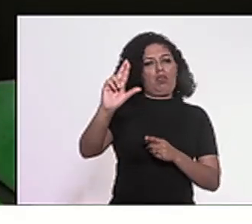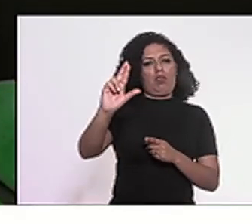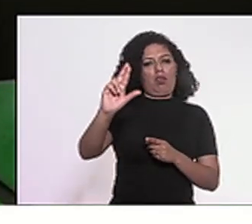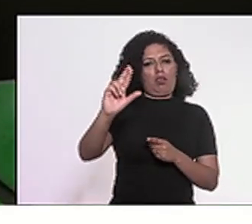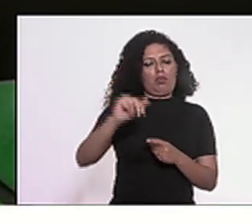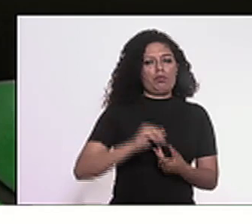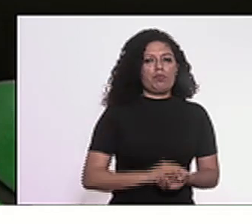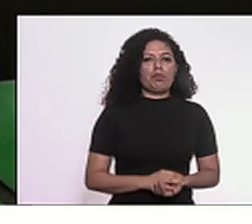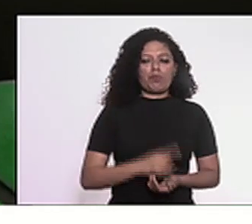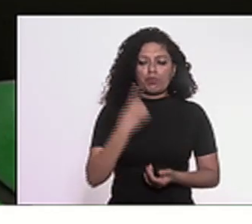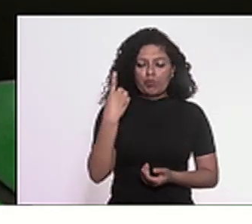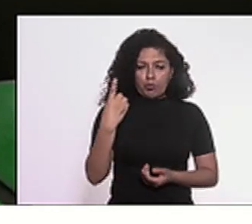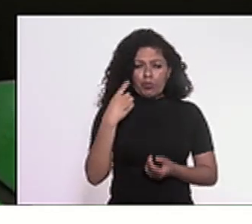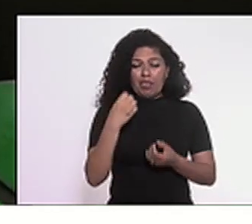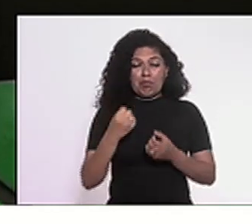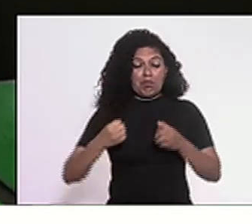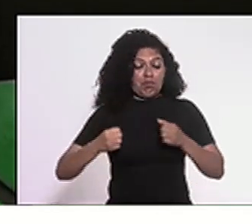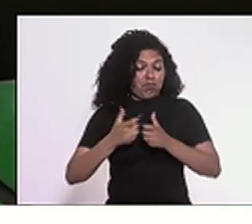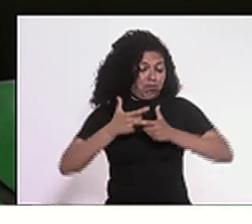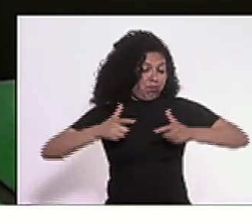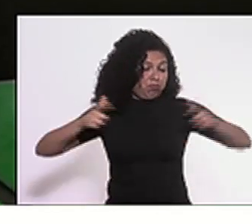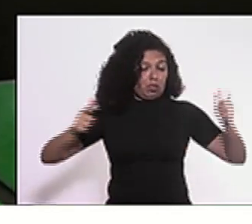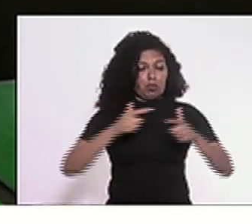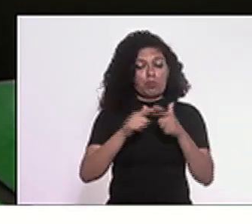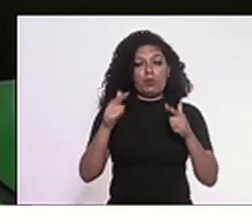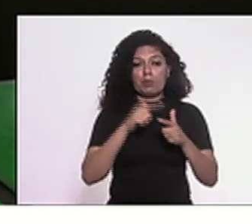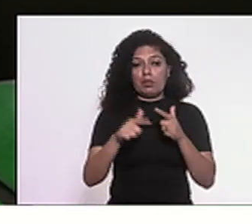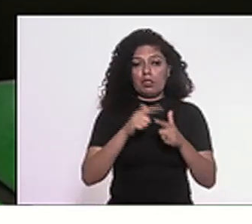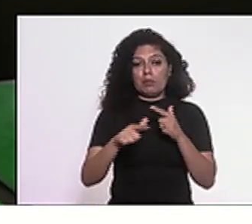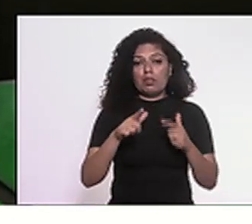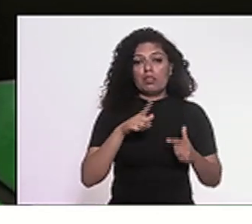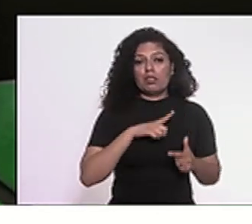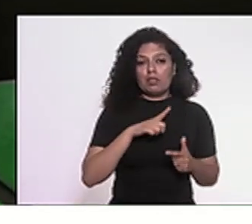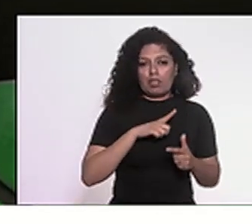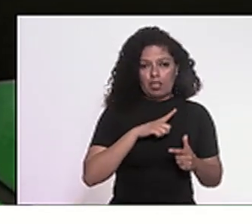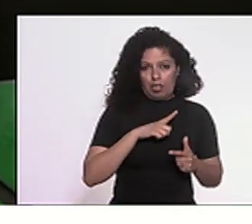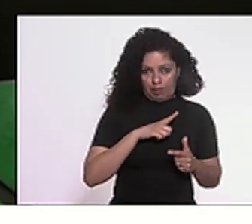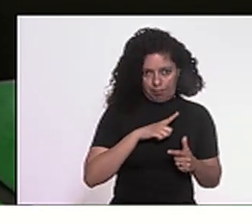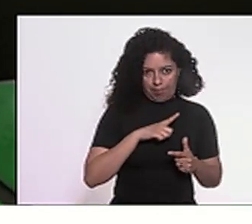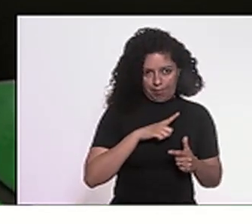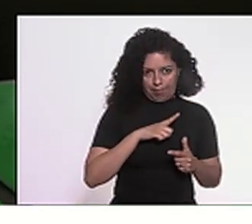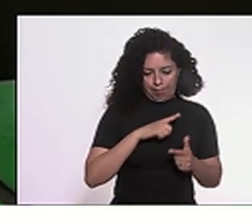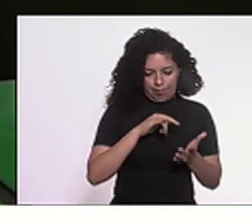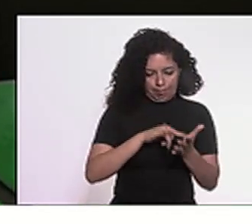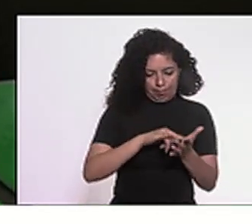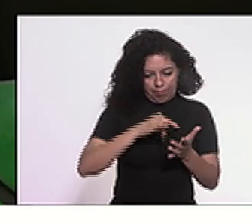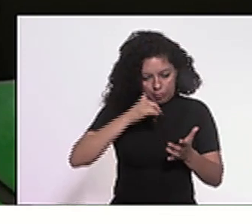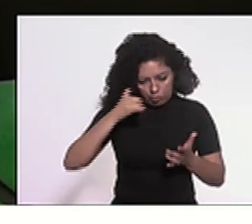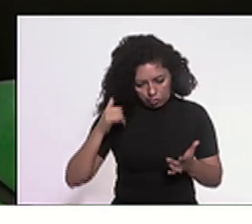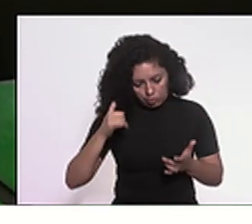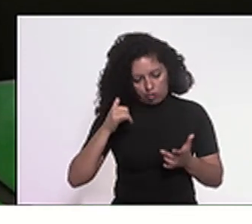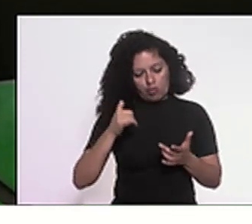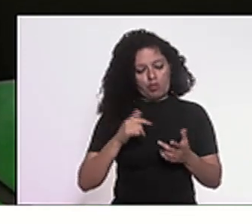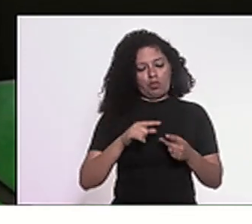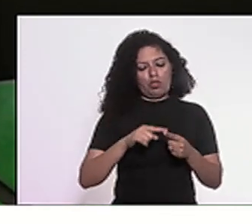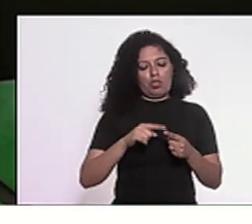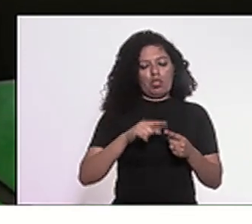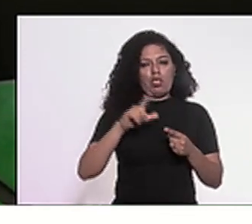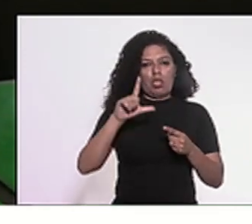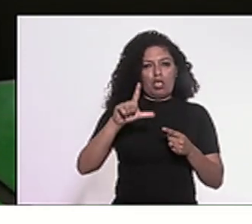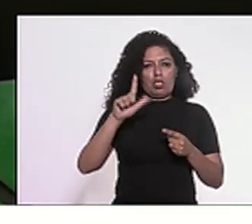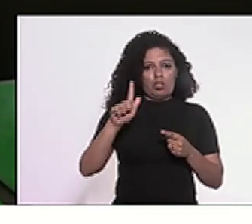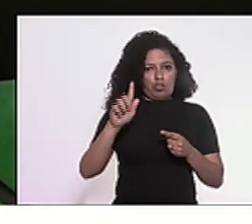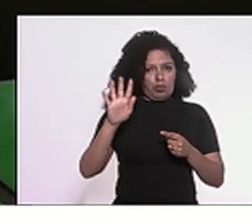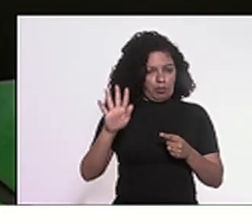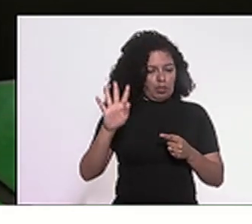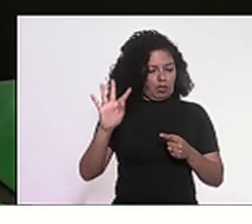Um dos grandes problemas que havia é que só tinha 3 tipos de DISC, o DISC LGBT,